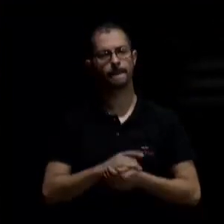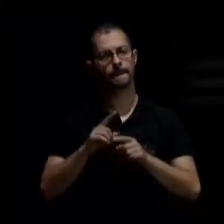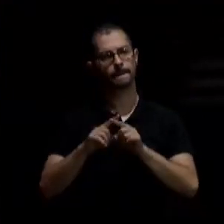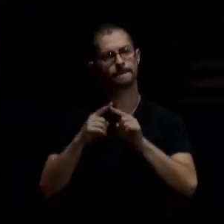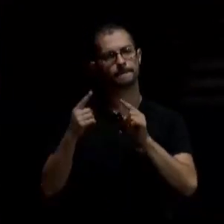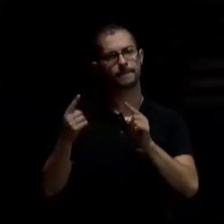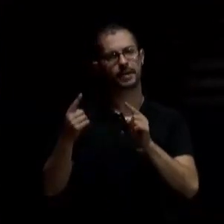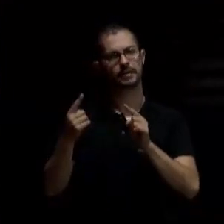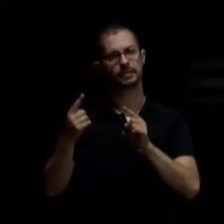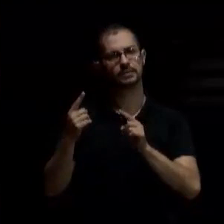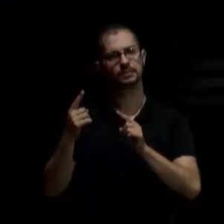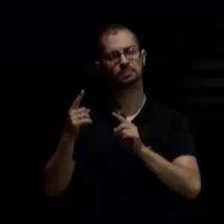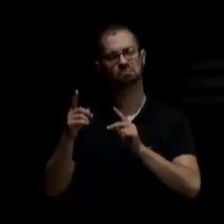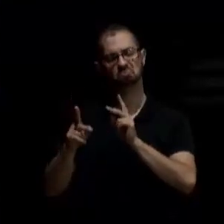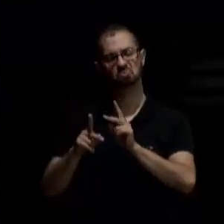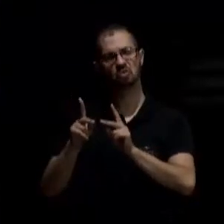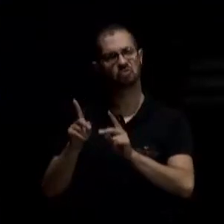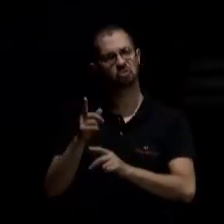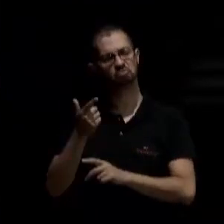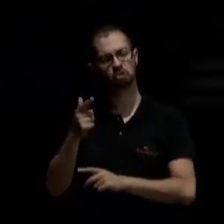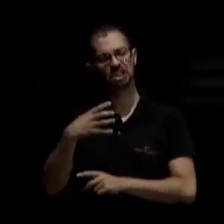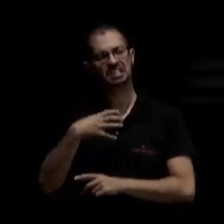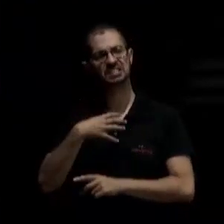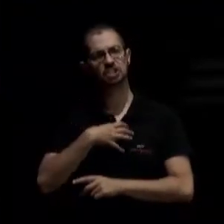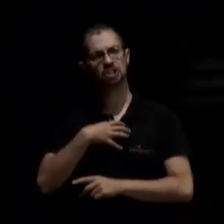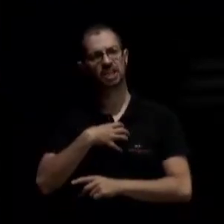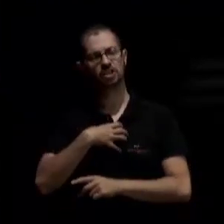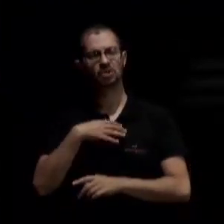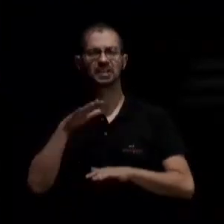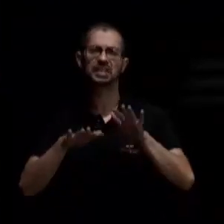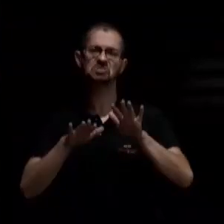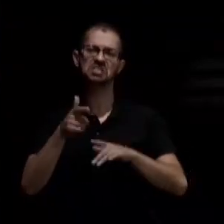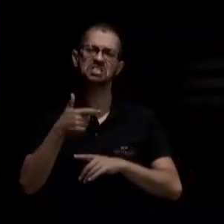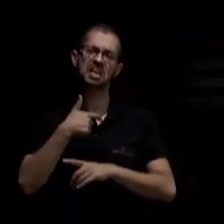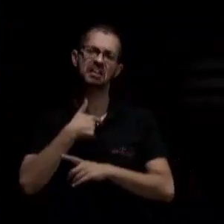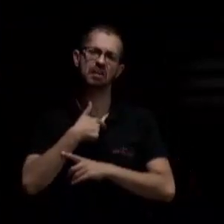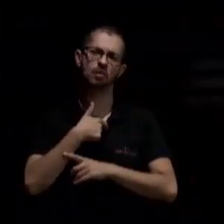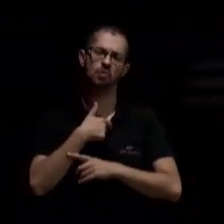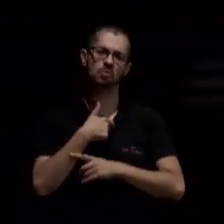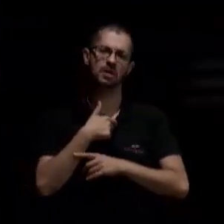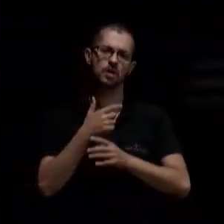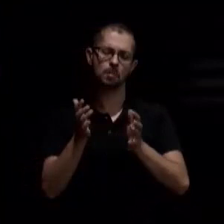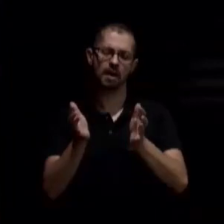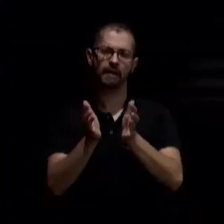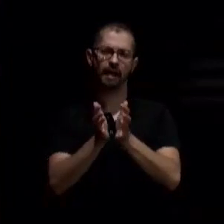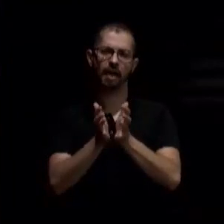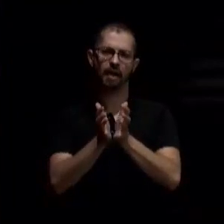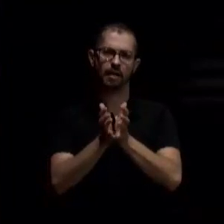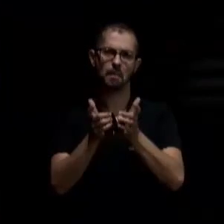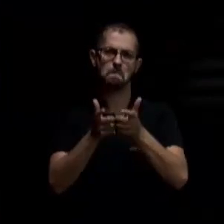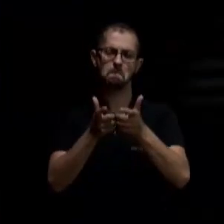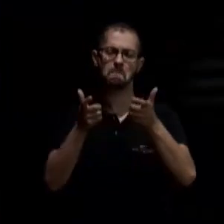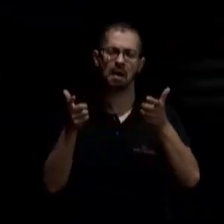esse gemido que às vezes eu e uma galera maior do